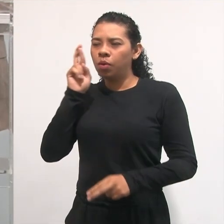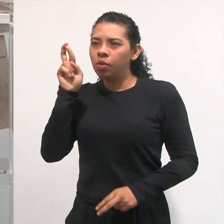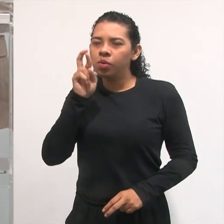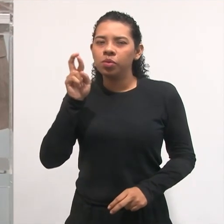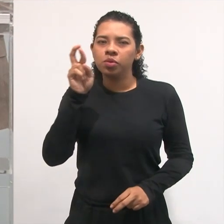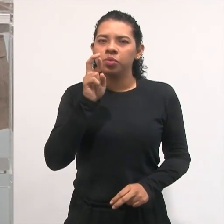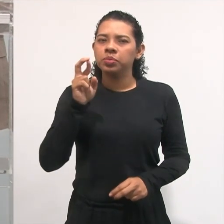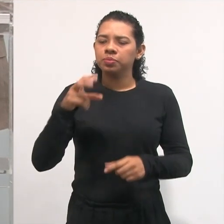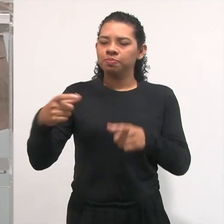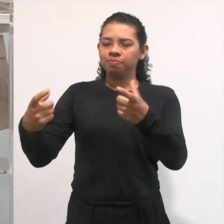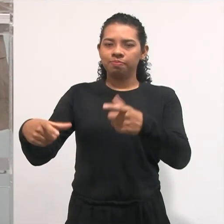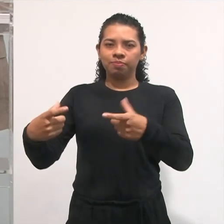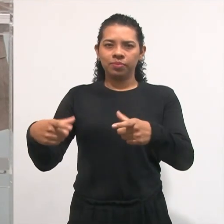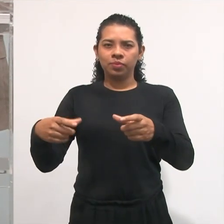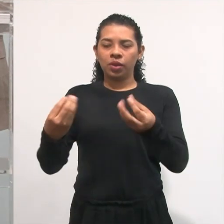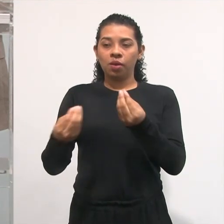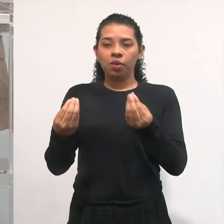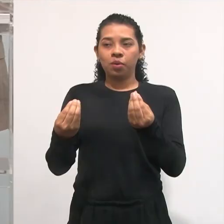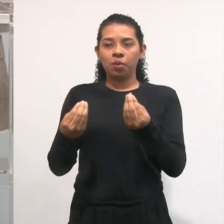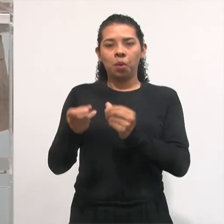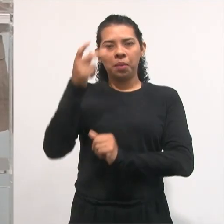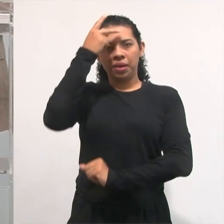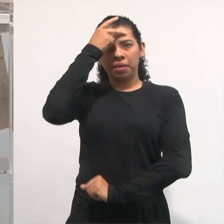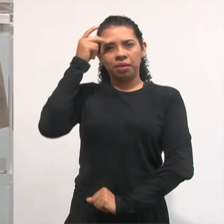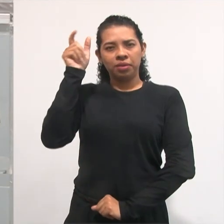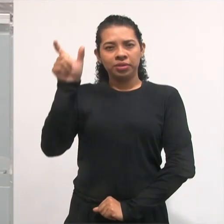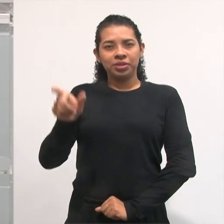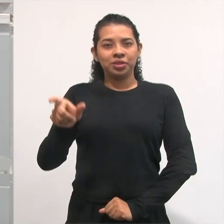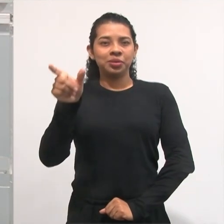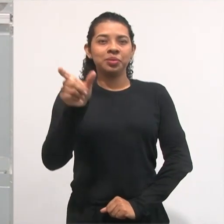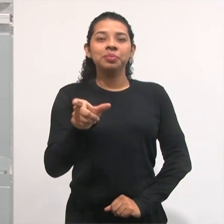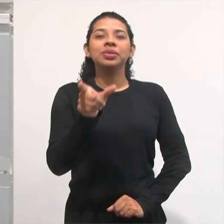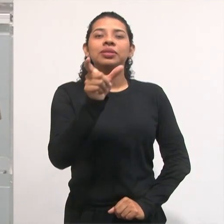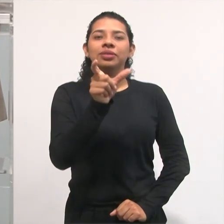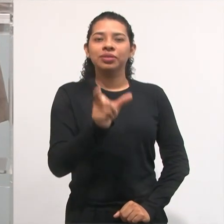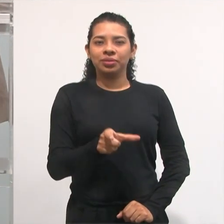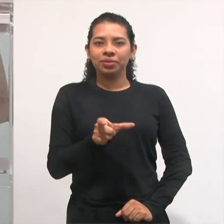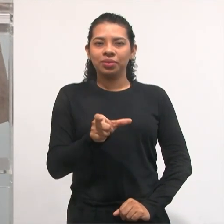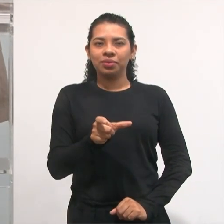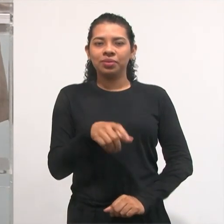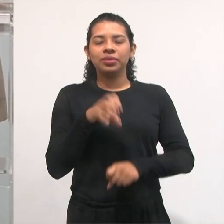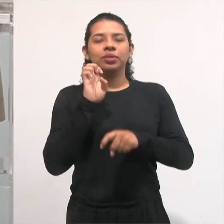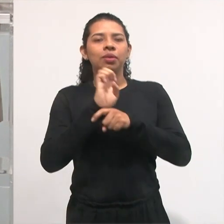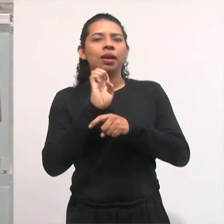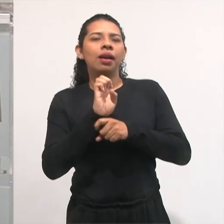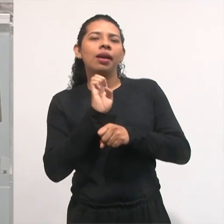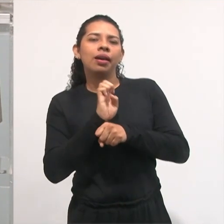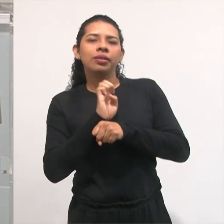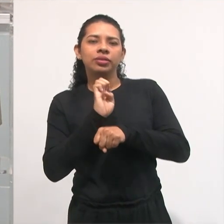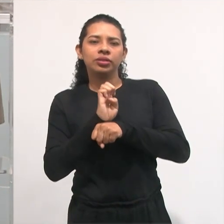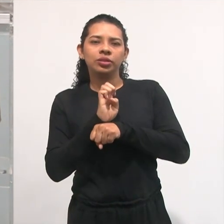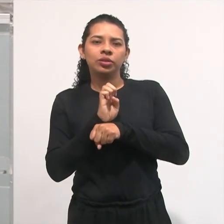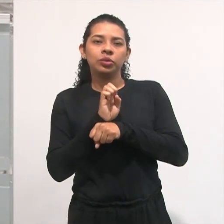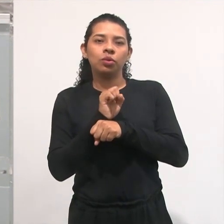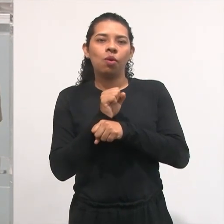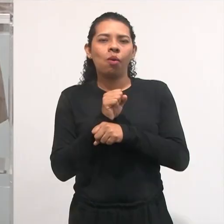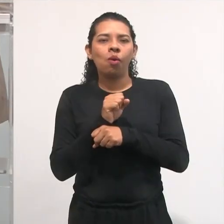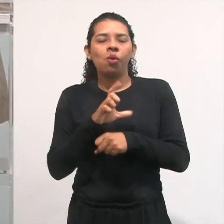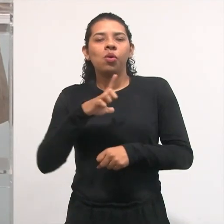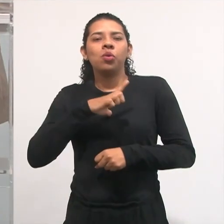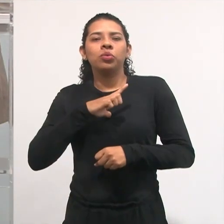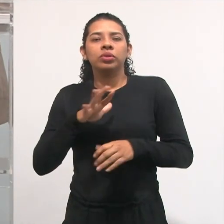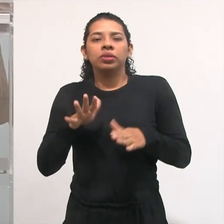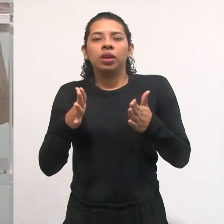observação de como que os pacientes recebem, reagem. Então, você pode ver assim, cada paciente que vai lá no guichê